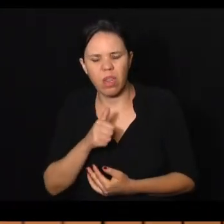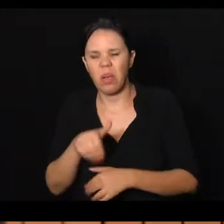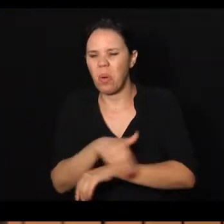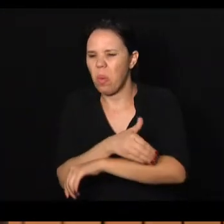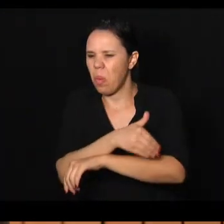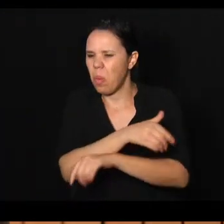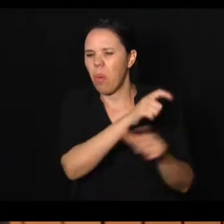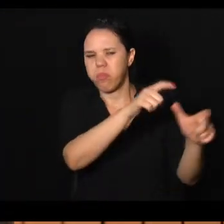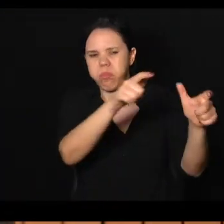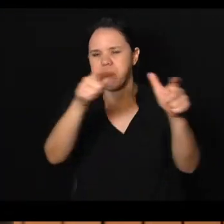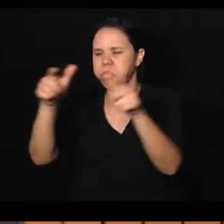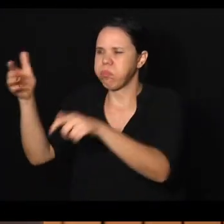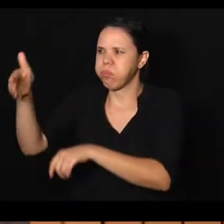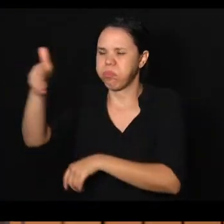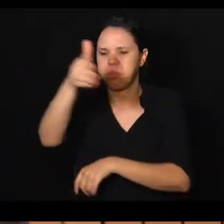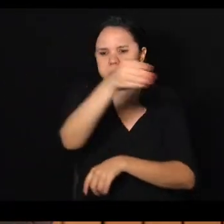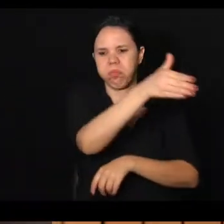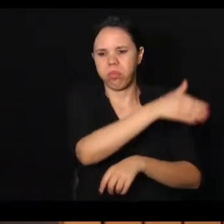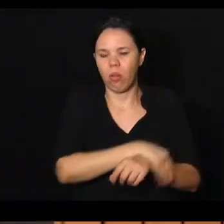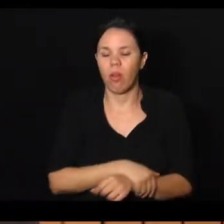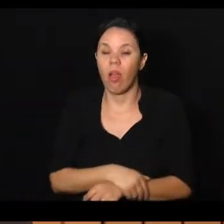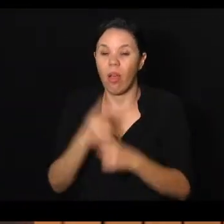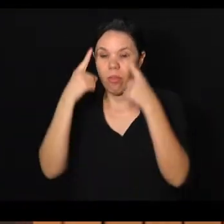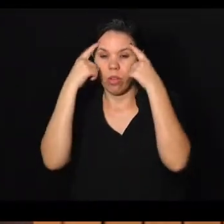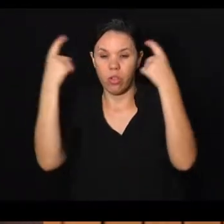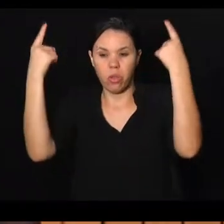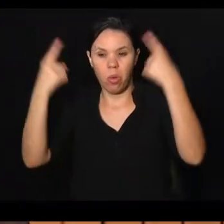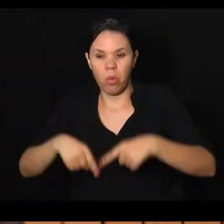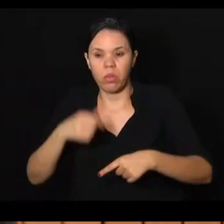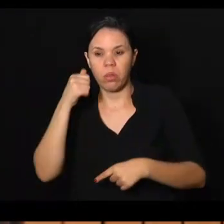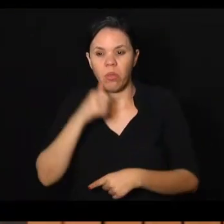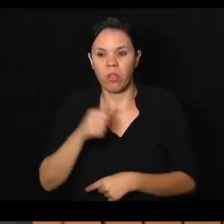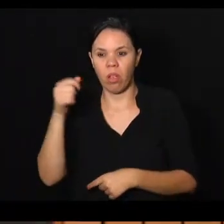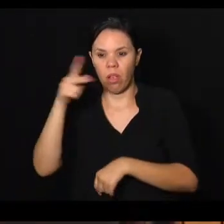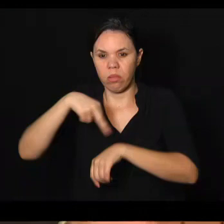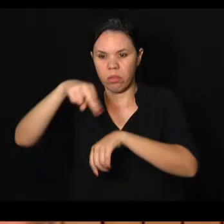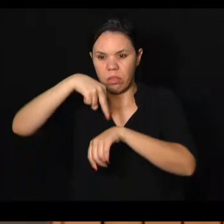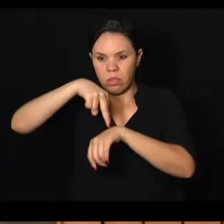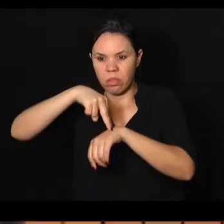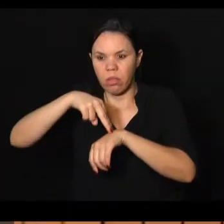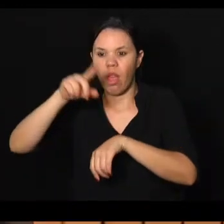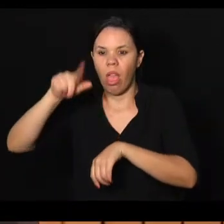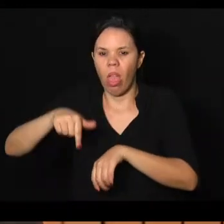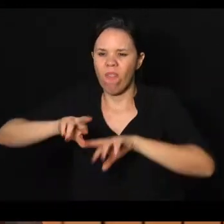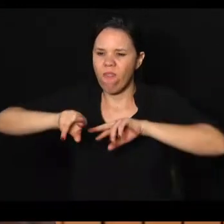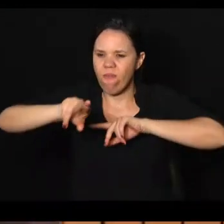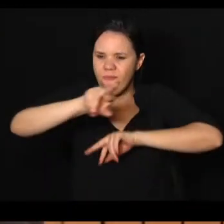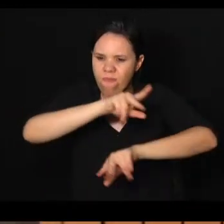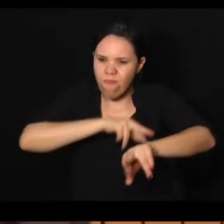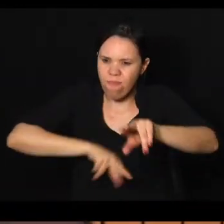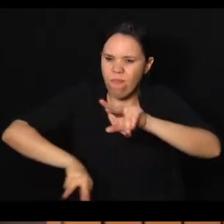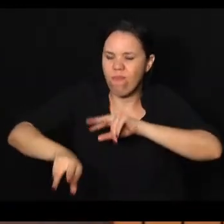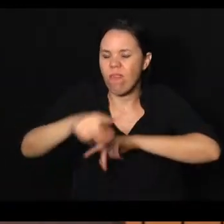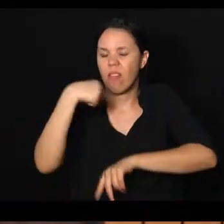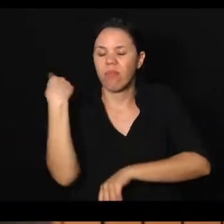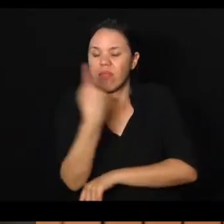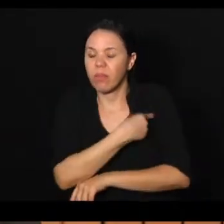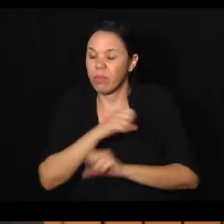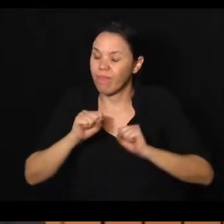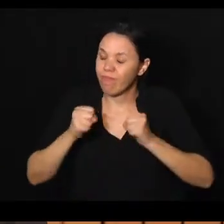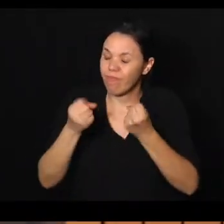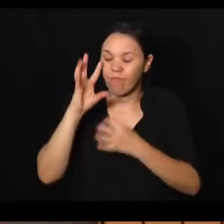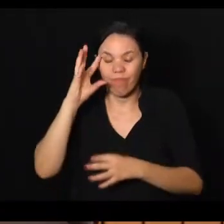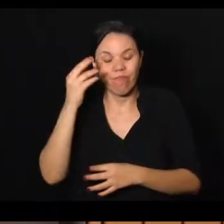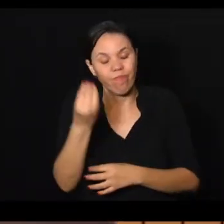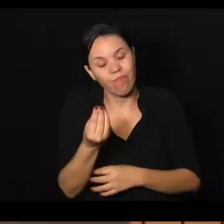os lugares. A violência contra a mulher nessa nação se manifesta de diversas formas e nós precisamos